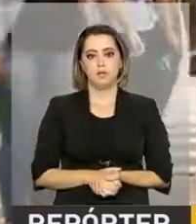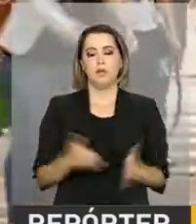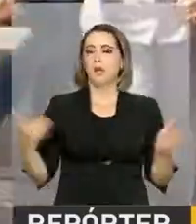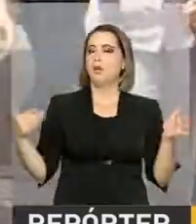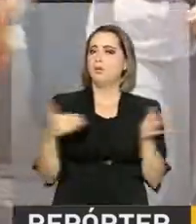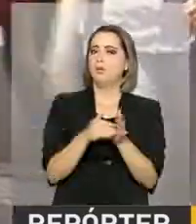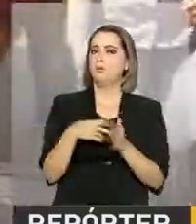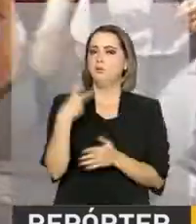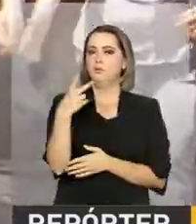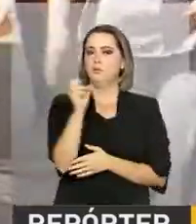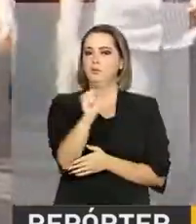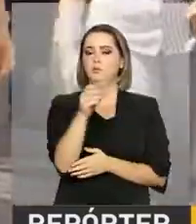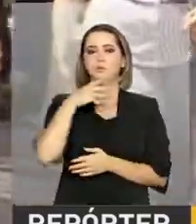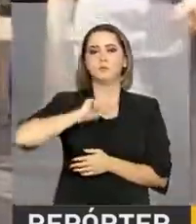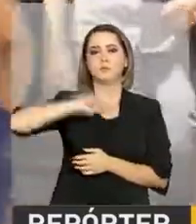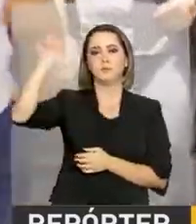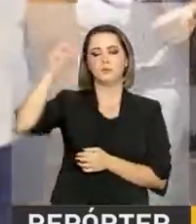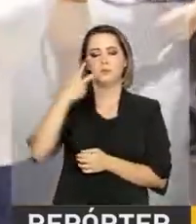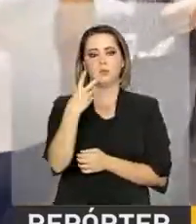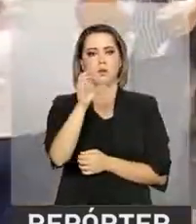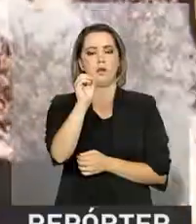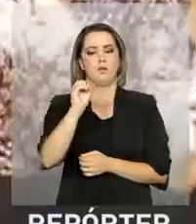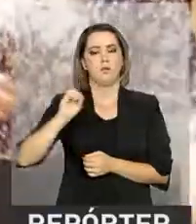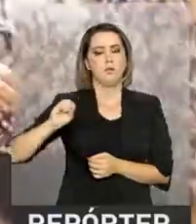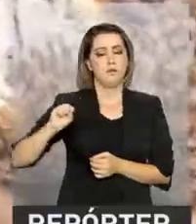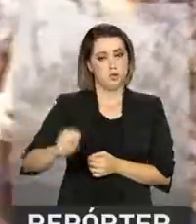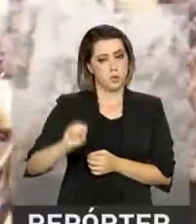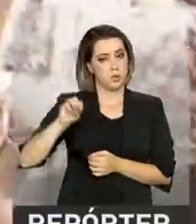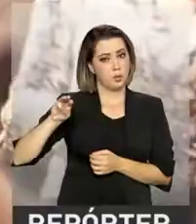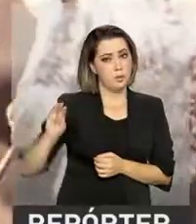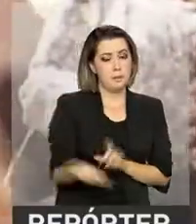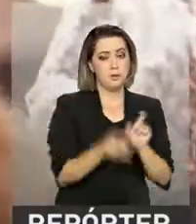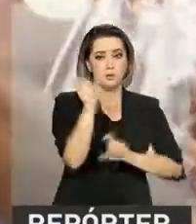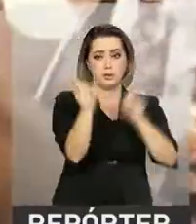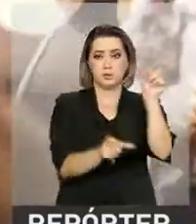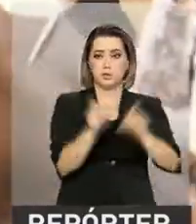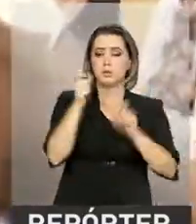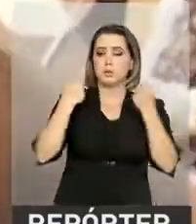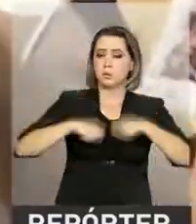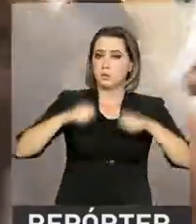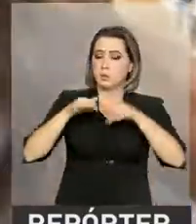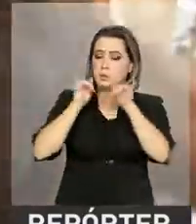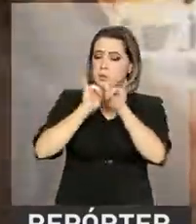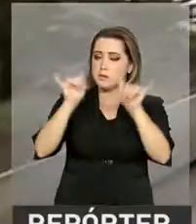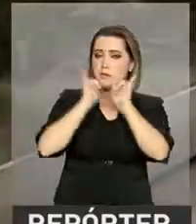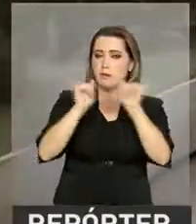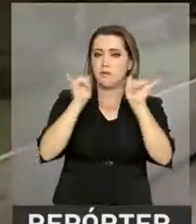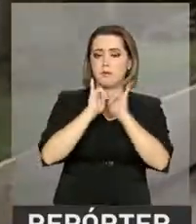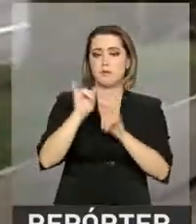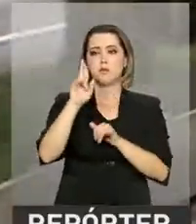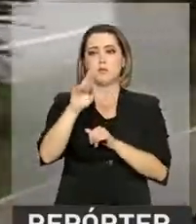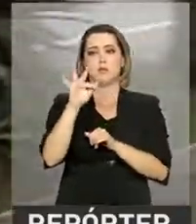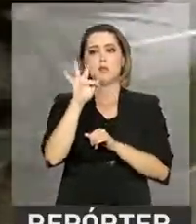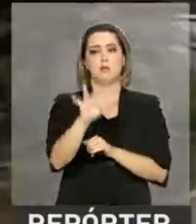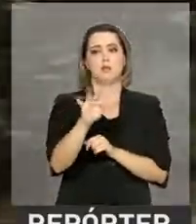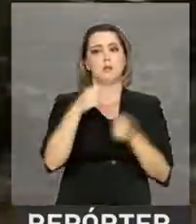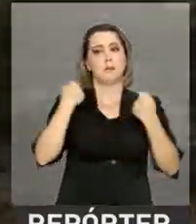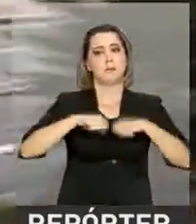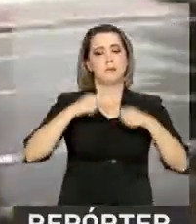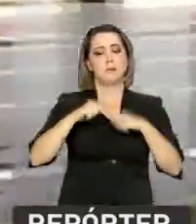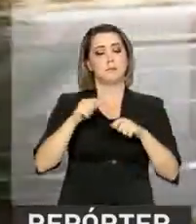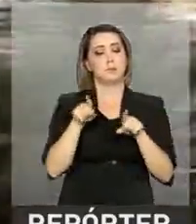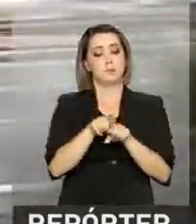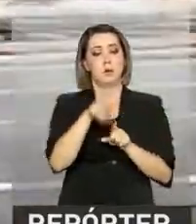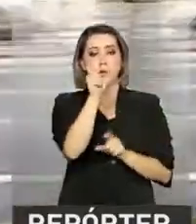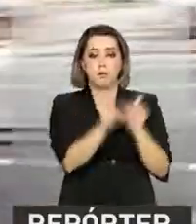milhões e 300 mil contribuintes devem prestar contas à Receita Federal. É o Imposto de Renda. Gente como o contador Edivaldo